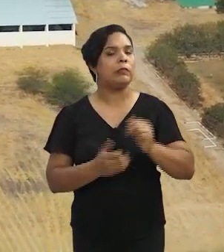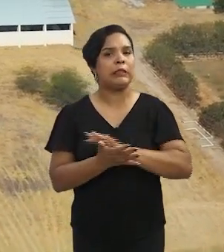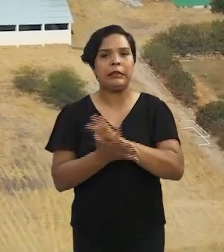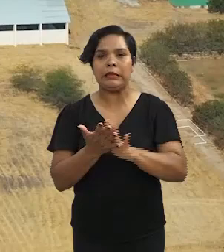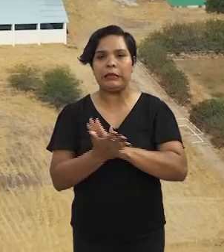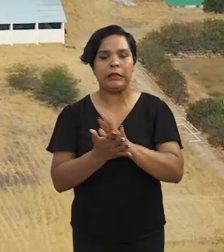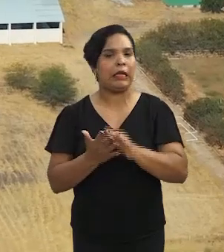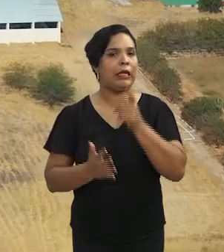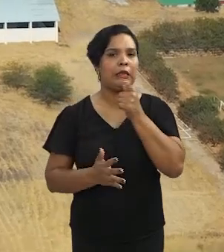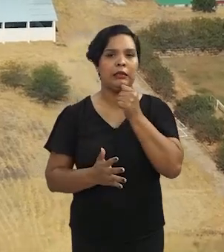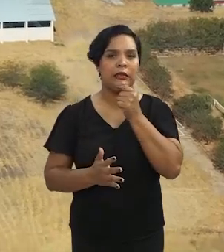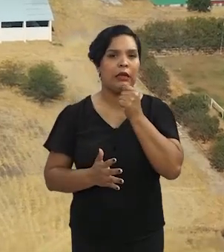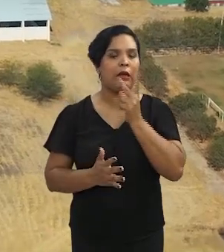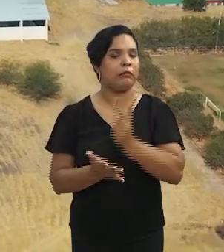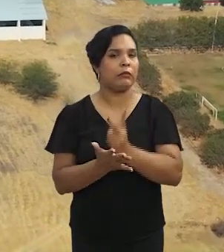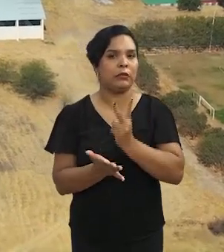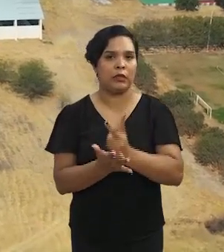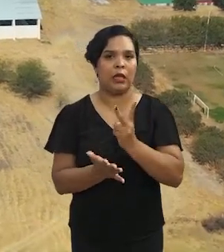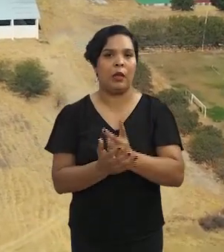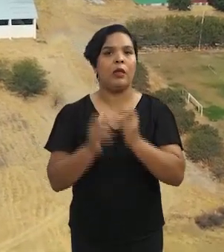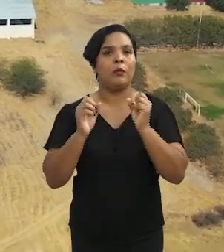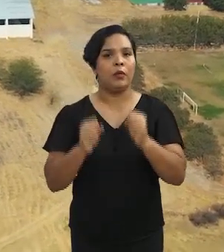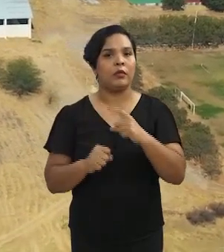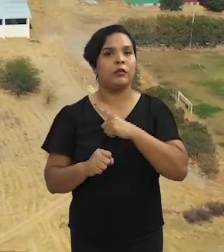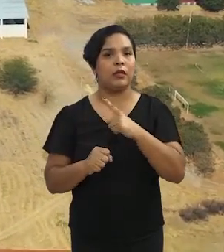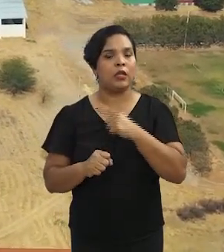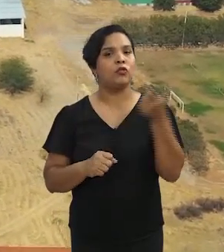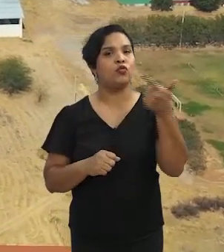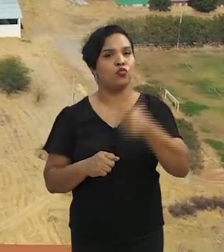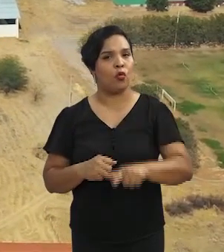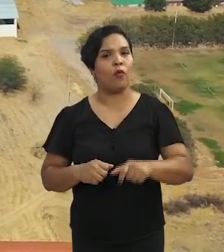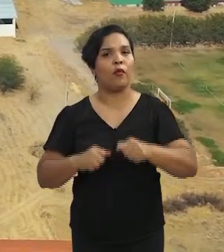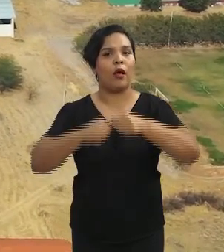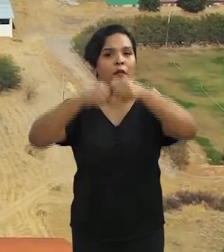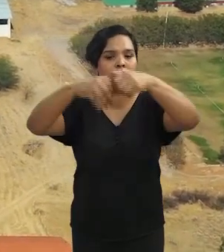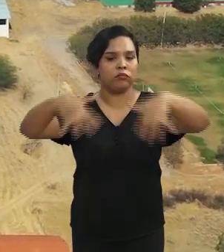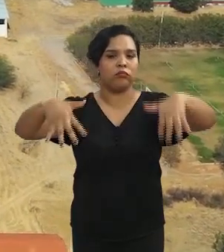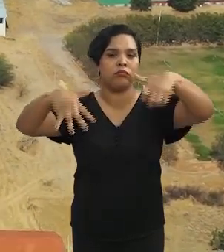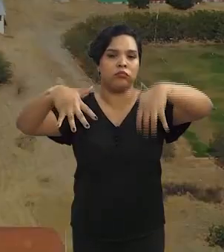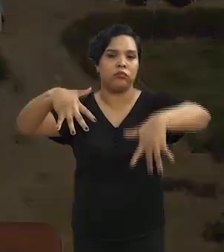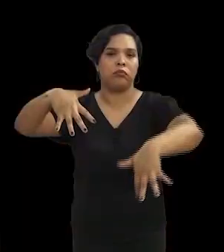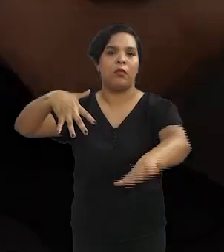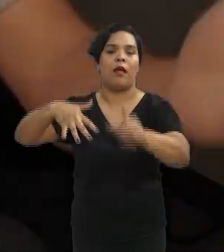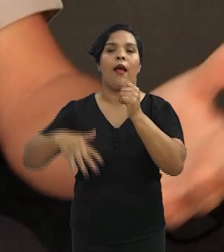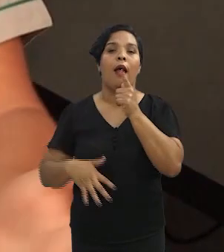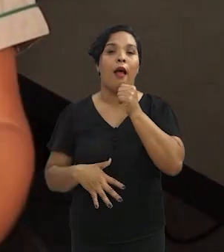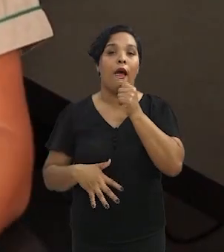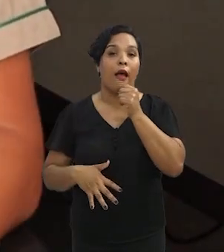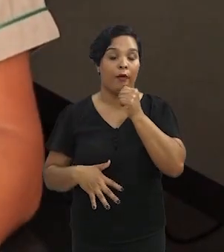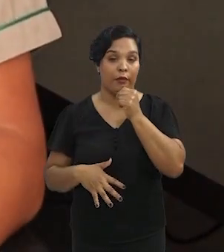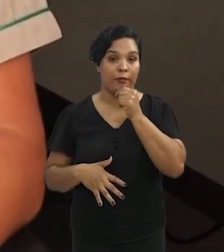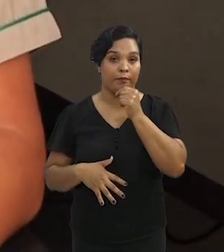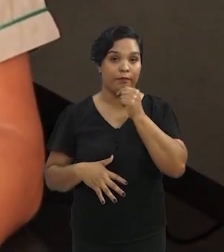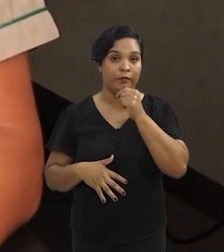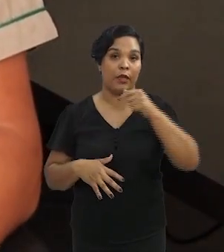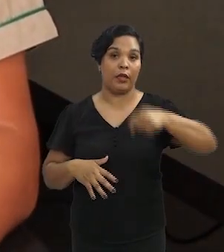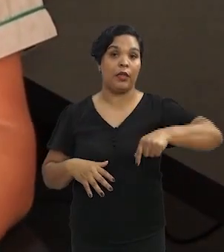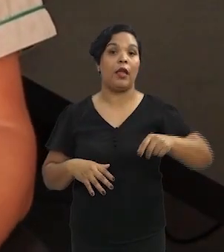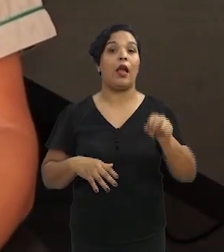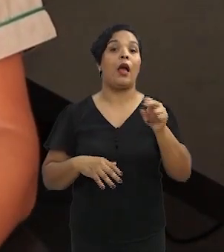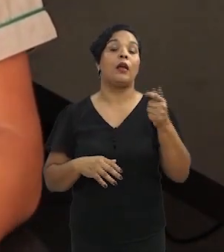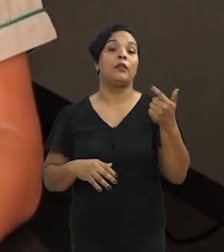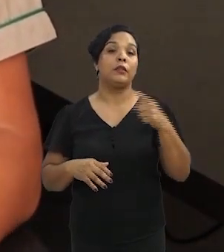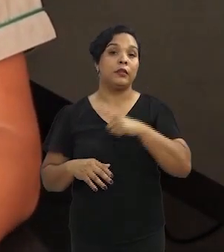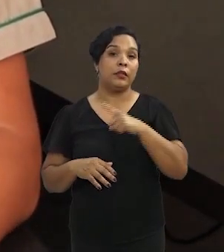haver chuvas frequentes e que fizesse o reabastecimento dessa barragem. E a atividade agropecuária dessa região aqui